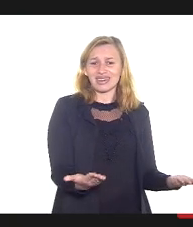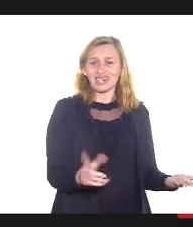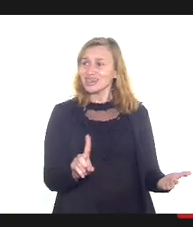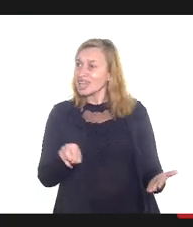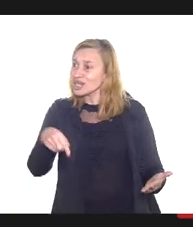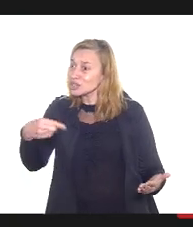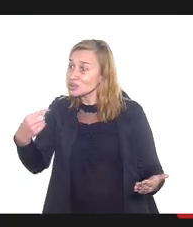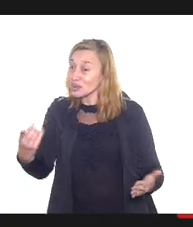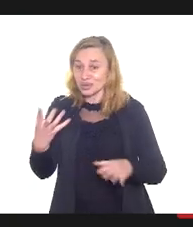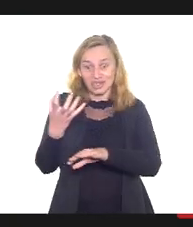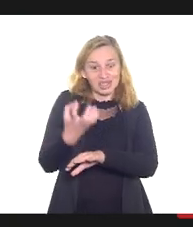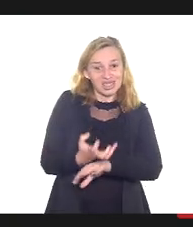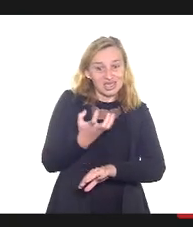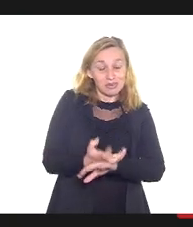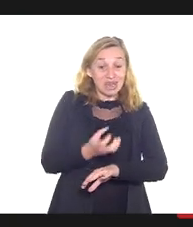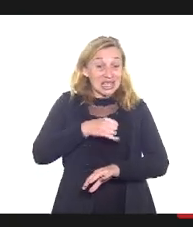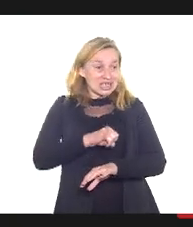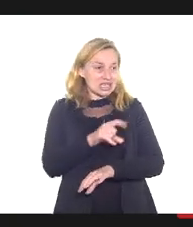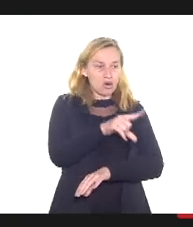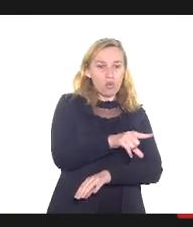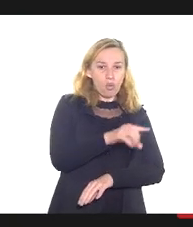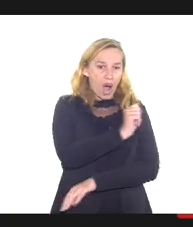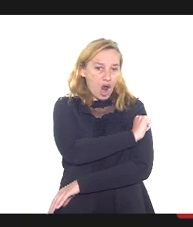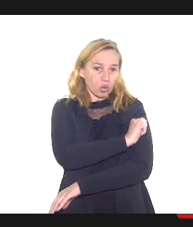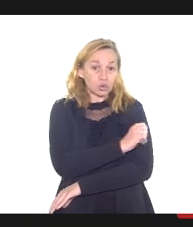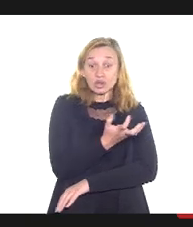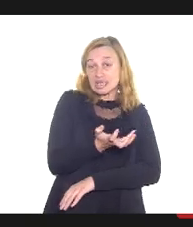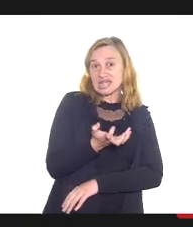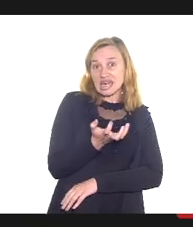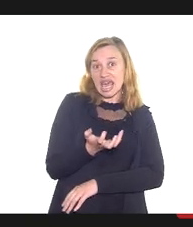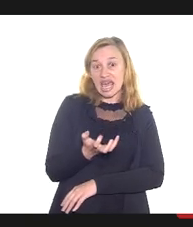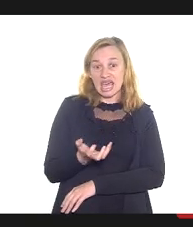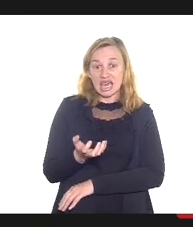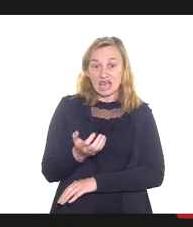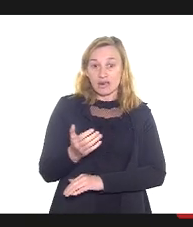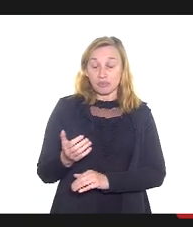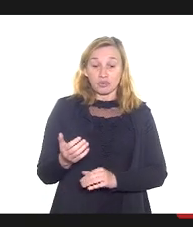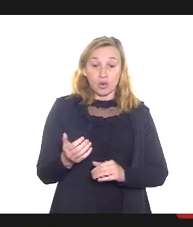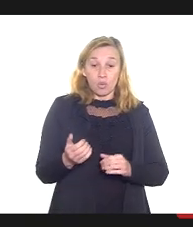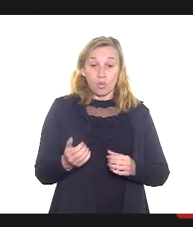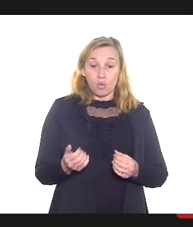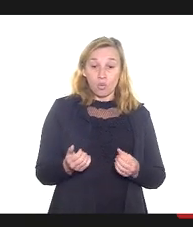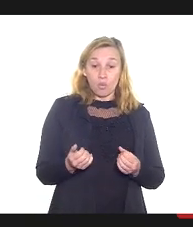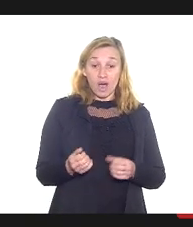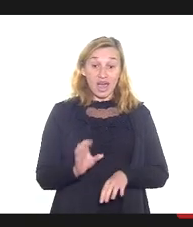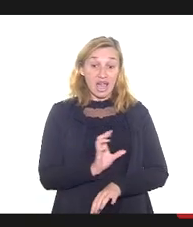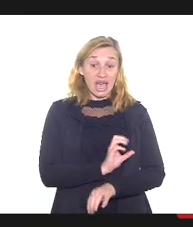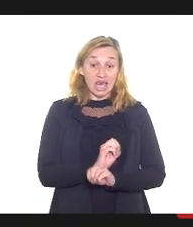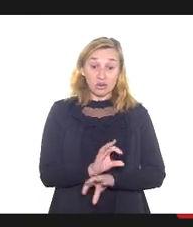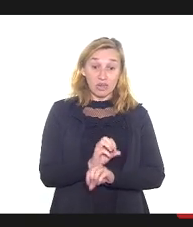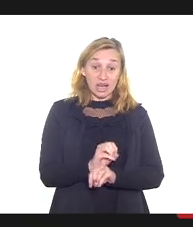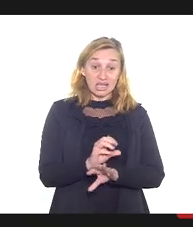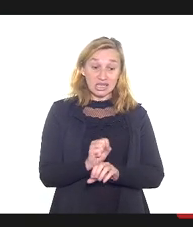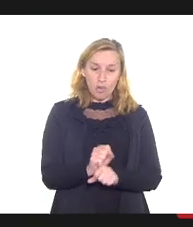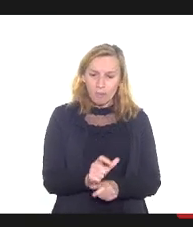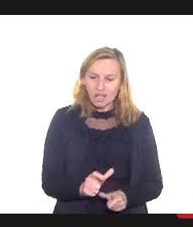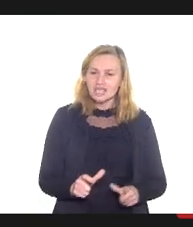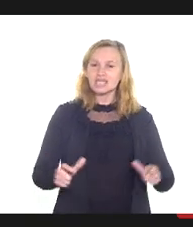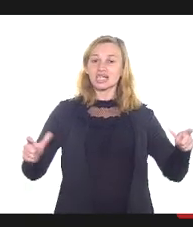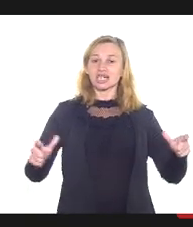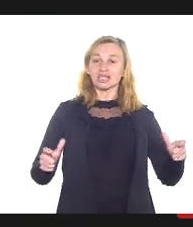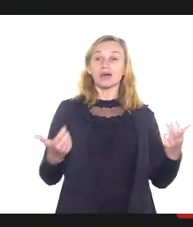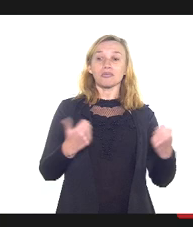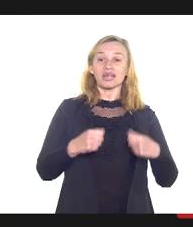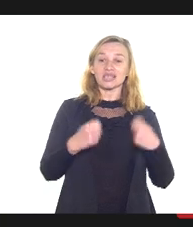demais disciplinas, se o aluno quiser ter uma educação mais ampla, mais cidadã, ele terá que buscar